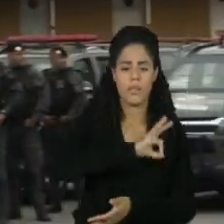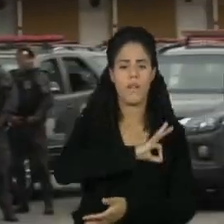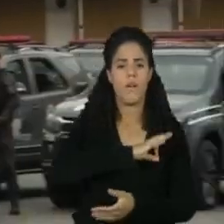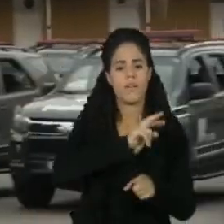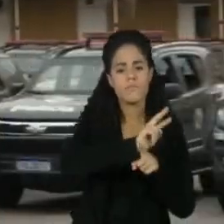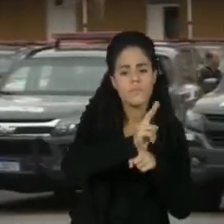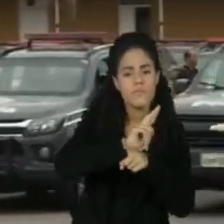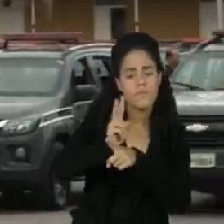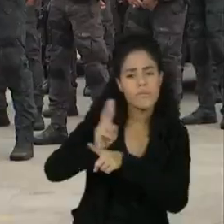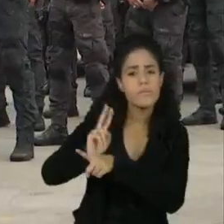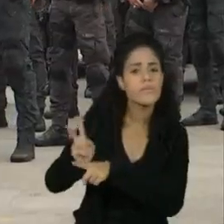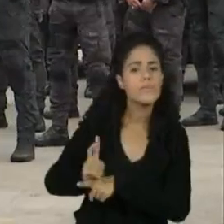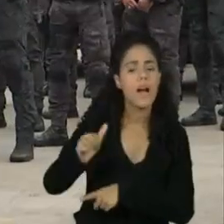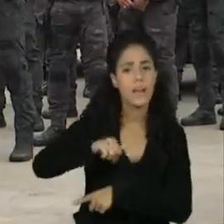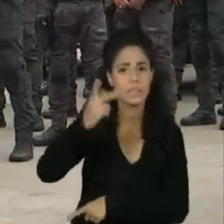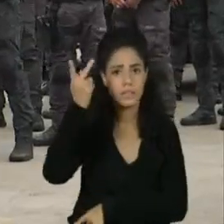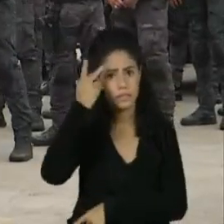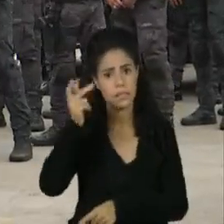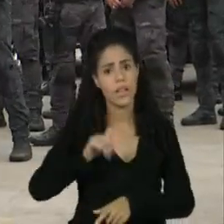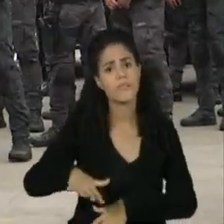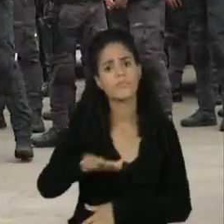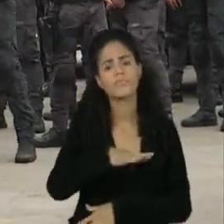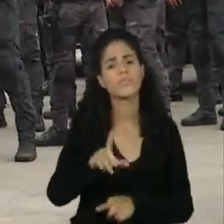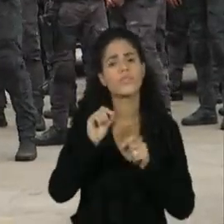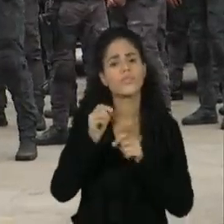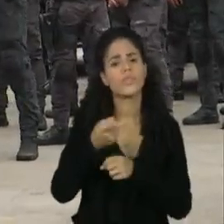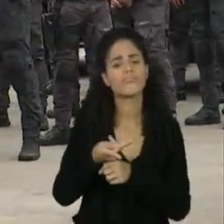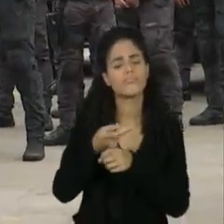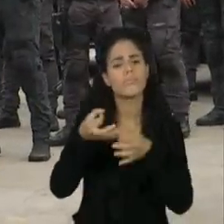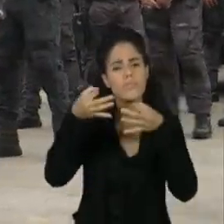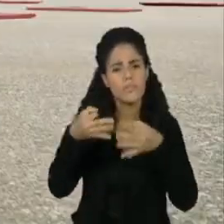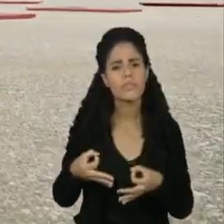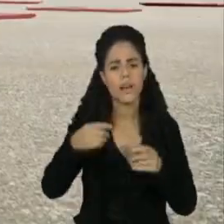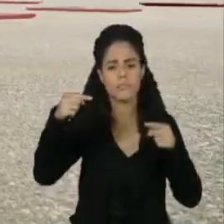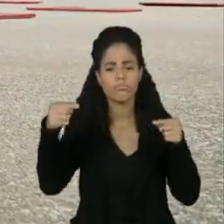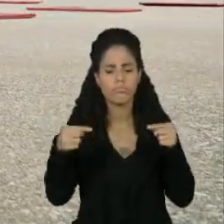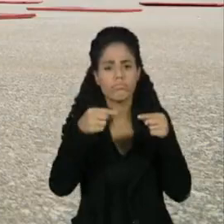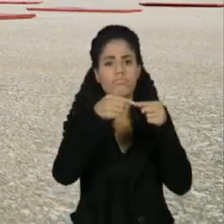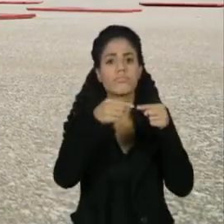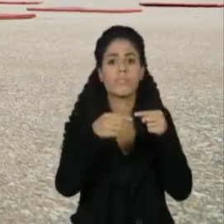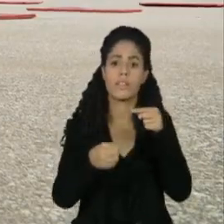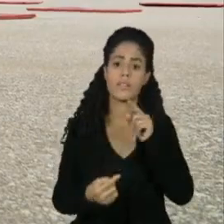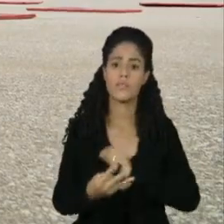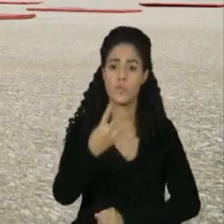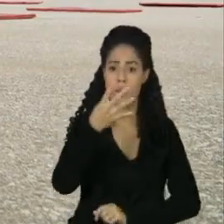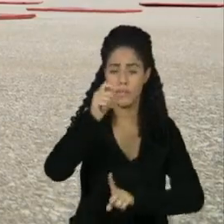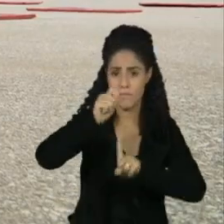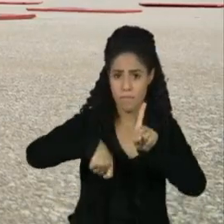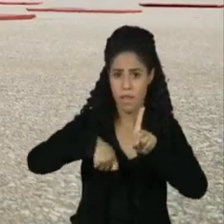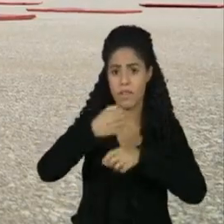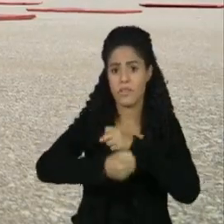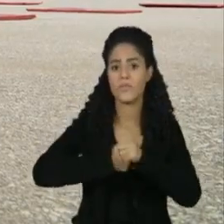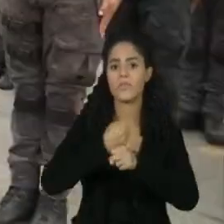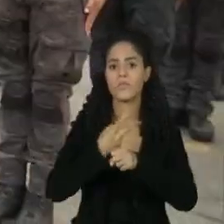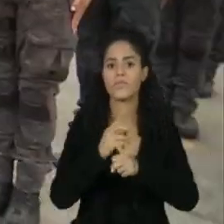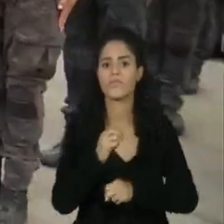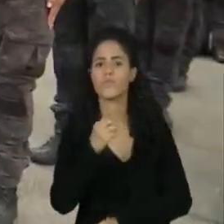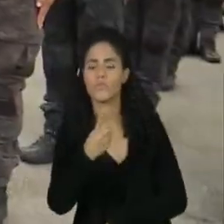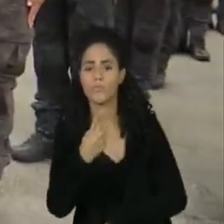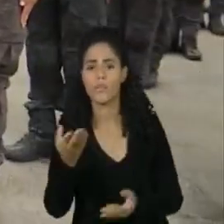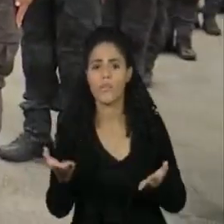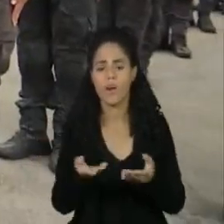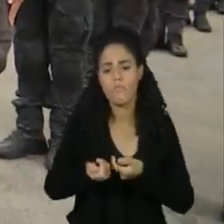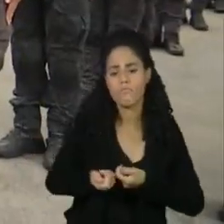civis e militares do Estado como reconhecimento do cumprimento de metas nos quatro primeiros meses de 2021